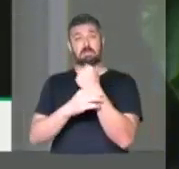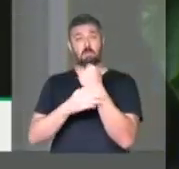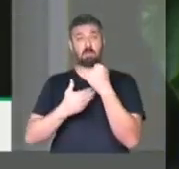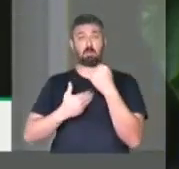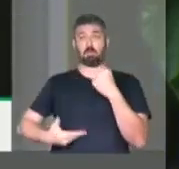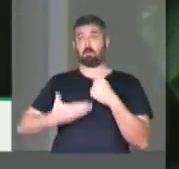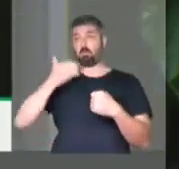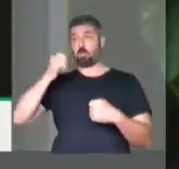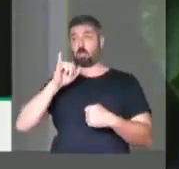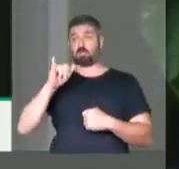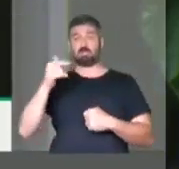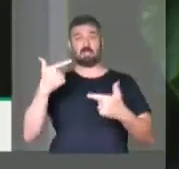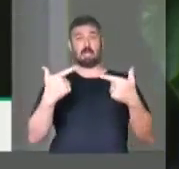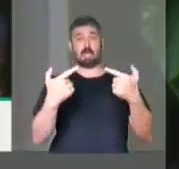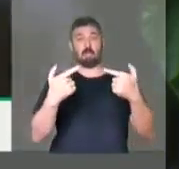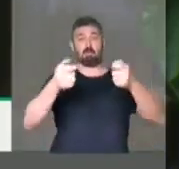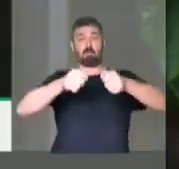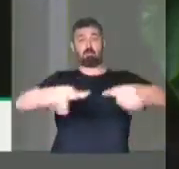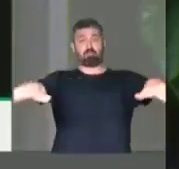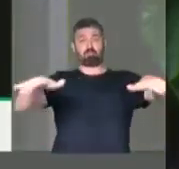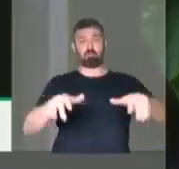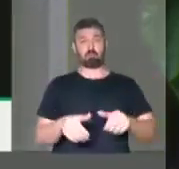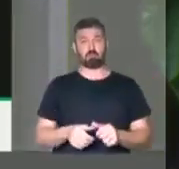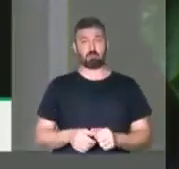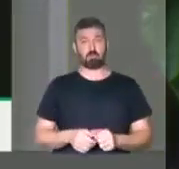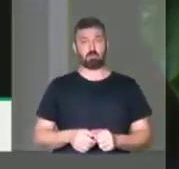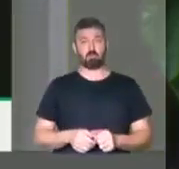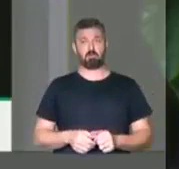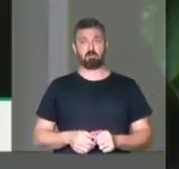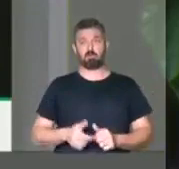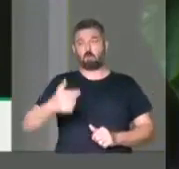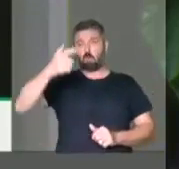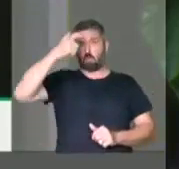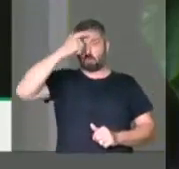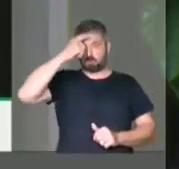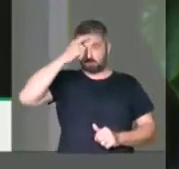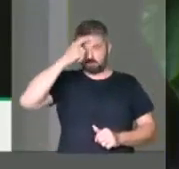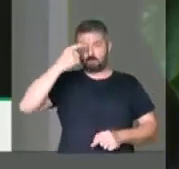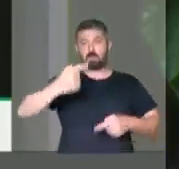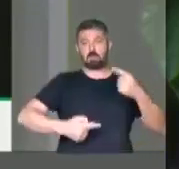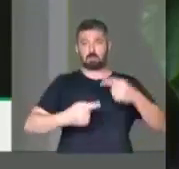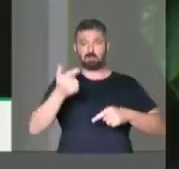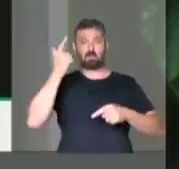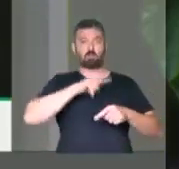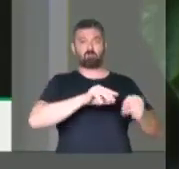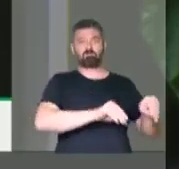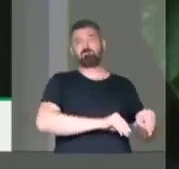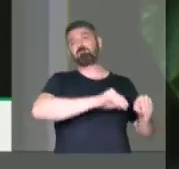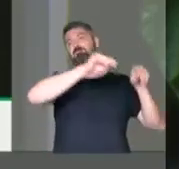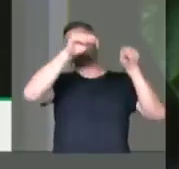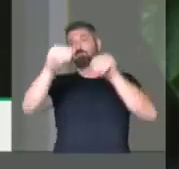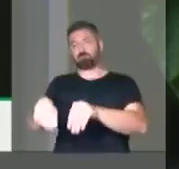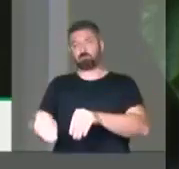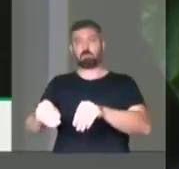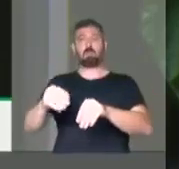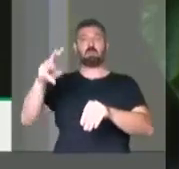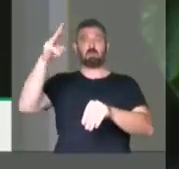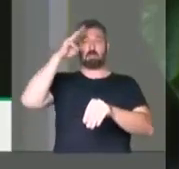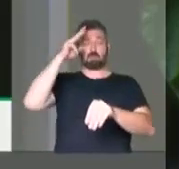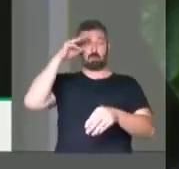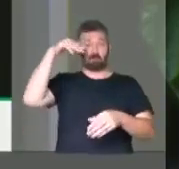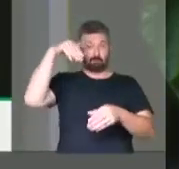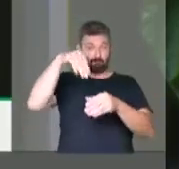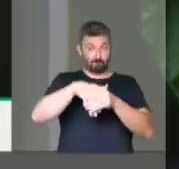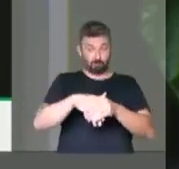segurança melhora se aumentarmos o número de armas. Com bom senso e debate, adiamos para terça-feira uma votação que